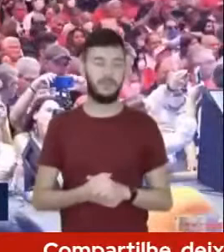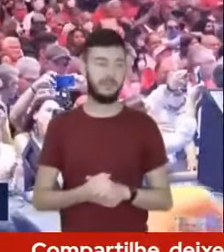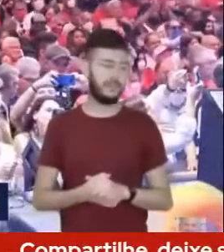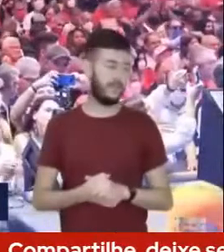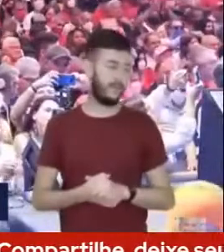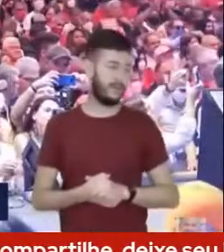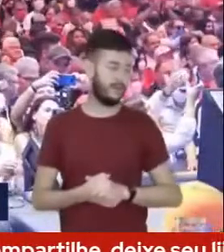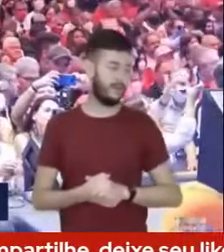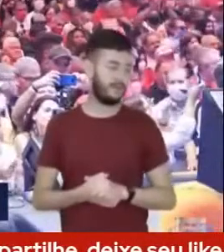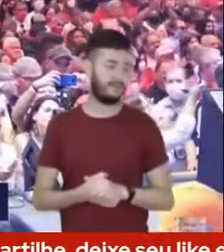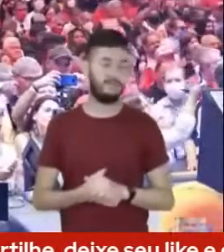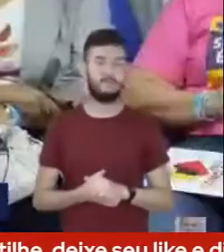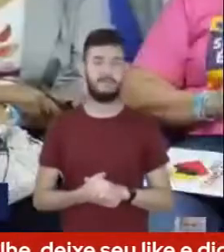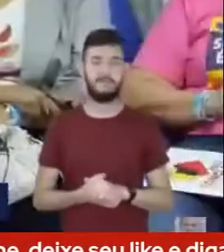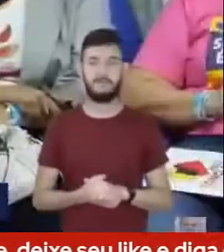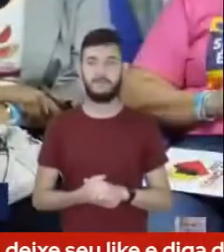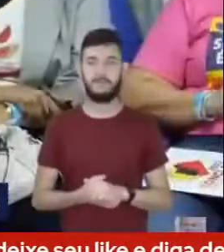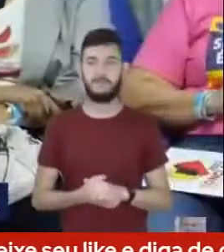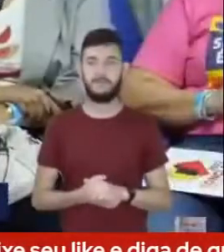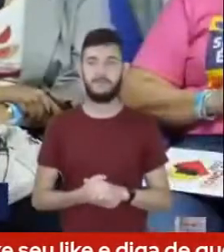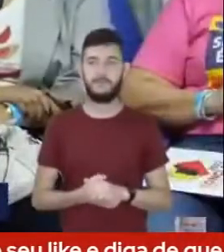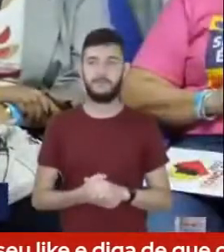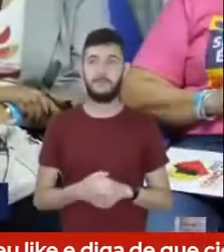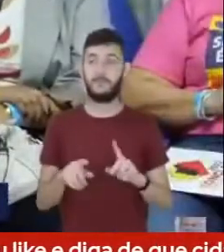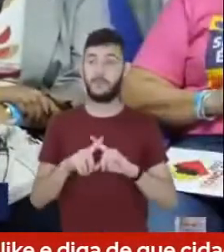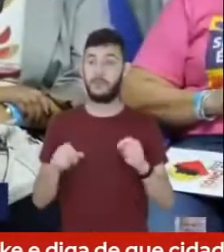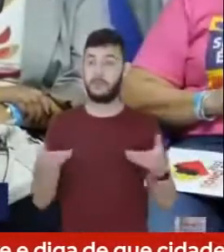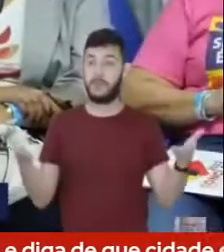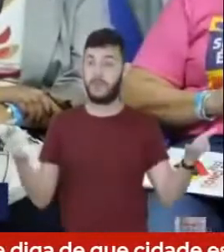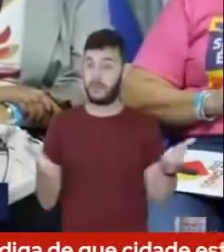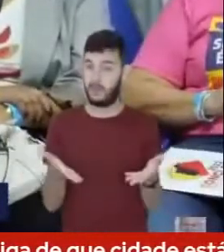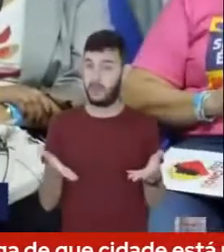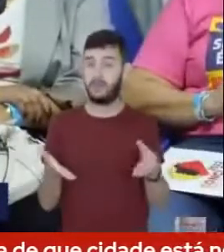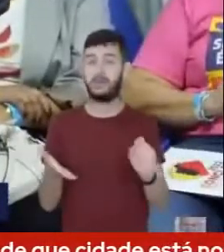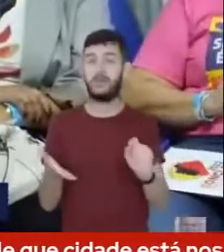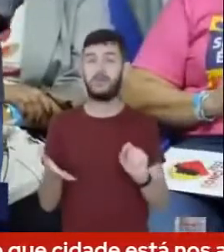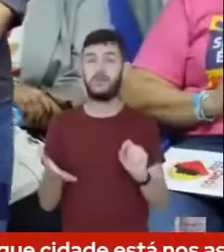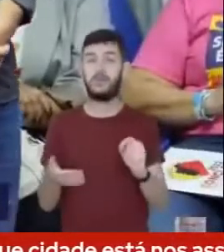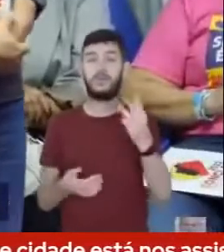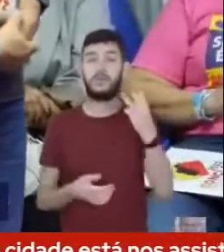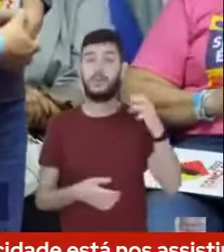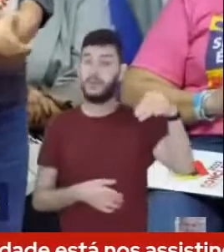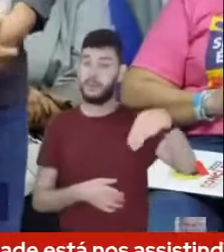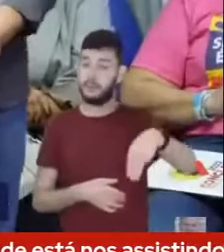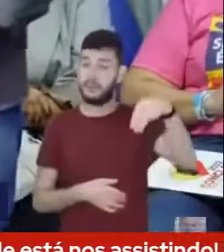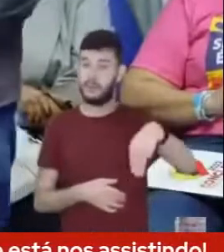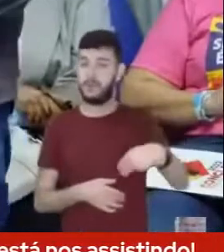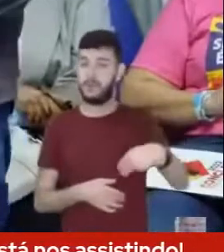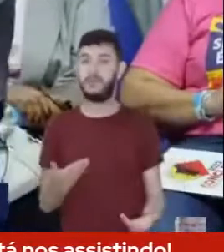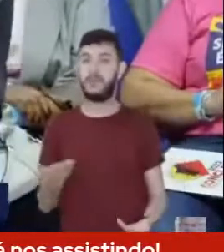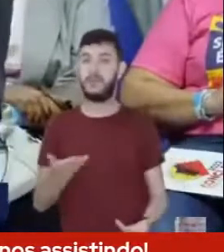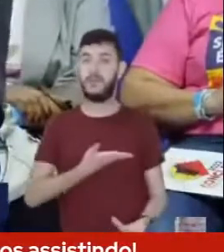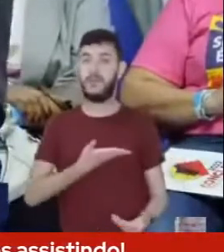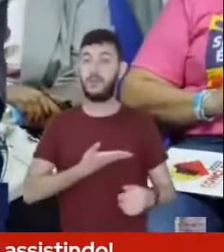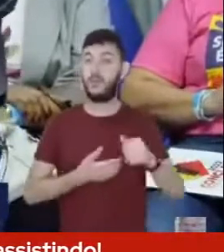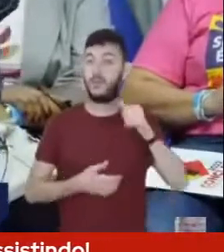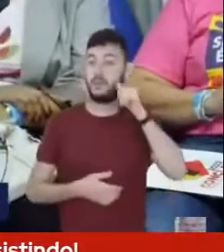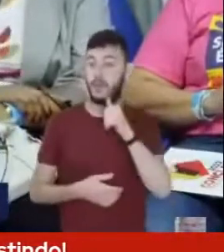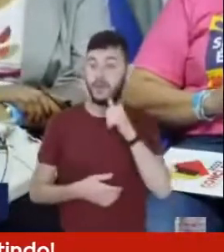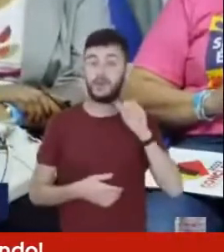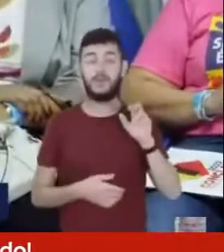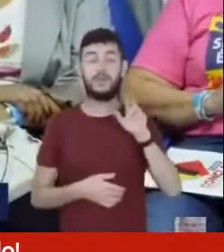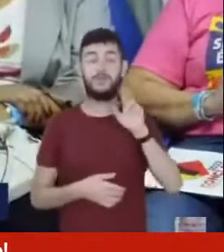Parabéns, companheiro Moisés. E agora, para fazer uso dos seus 3 minutos, essa companheira guerreira que preside a